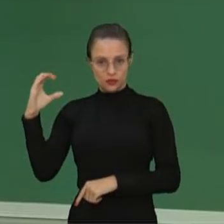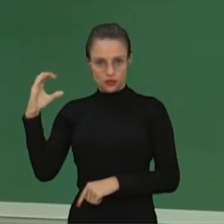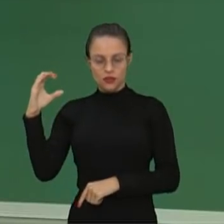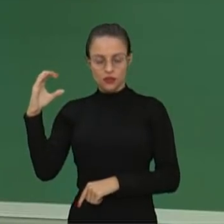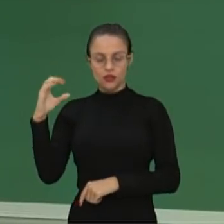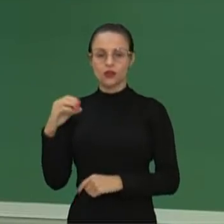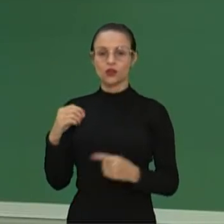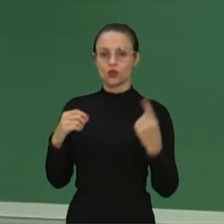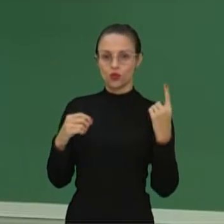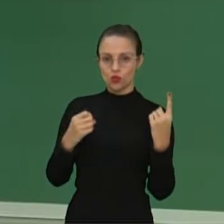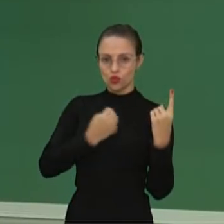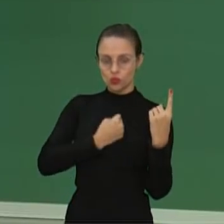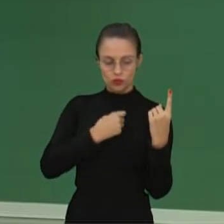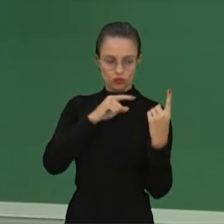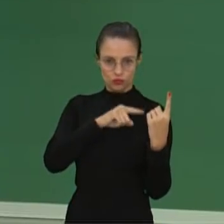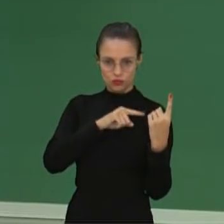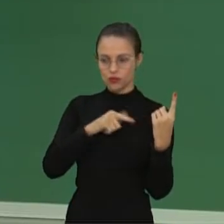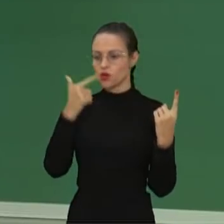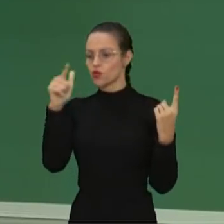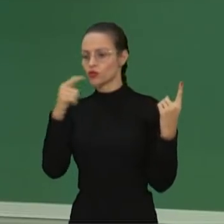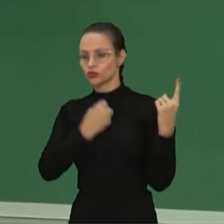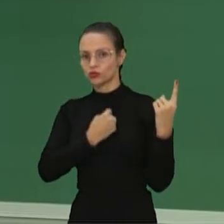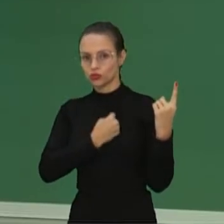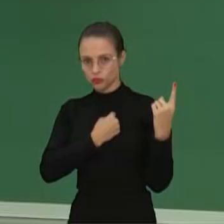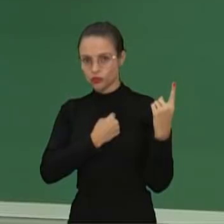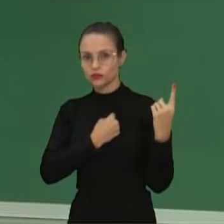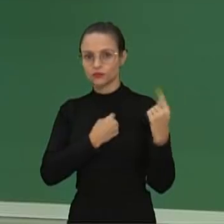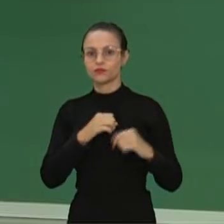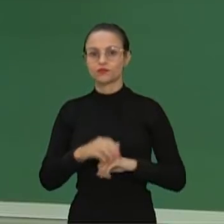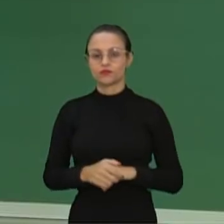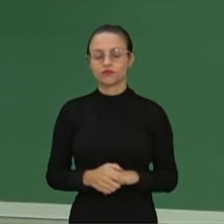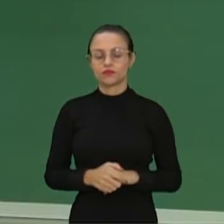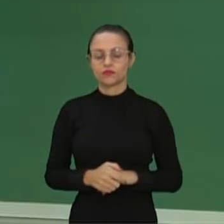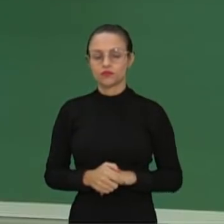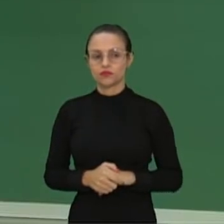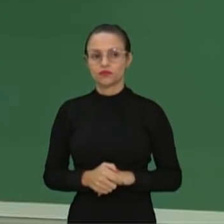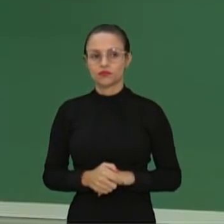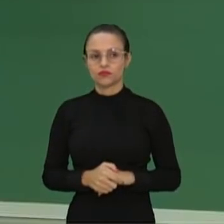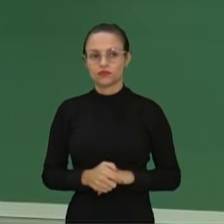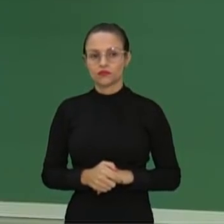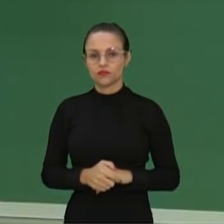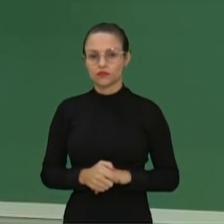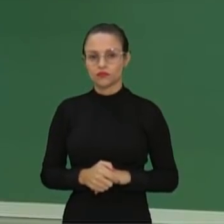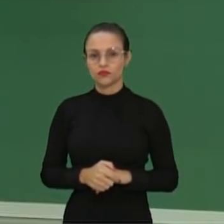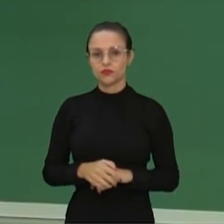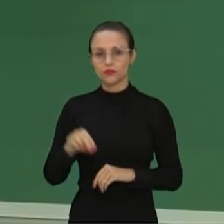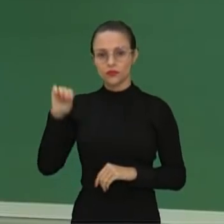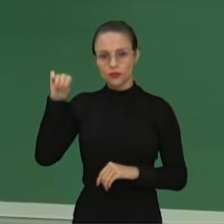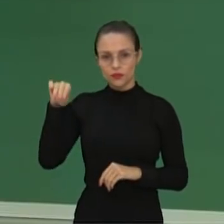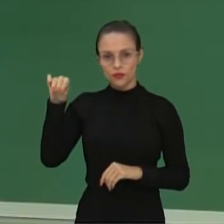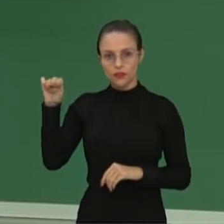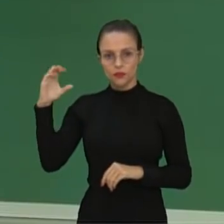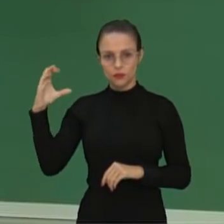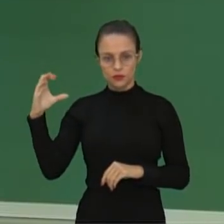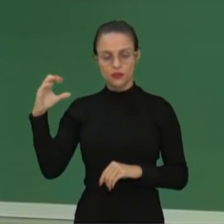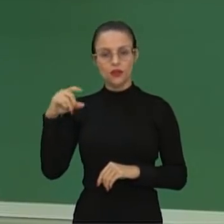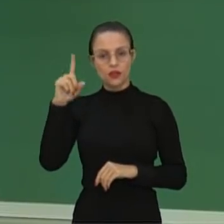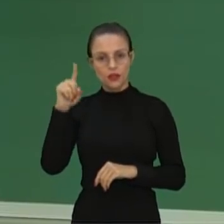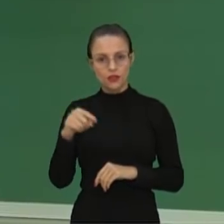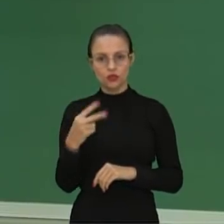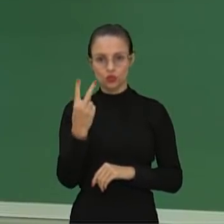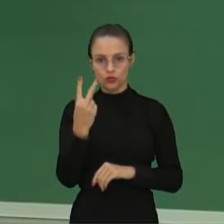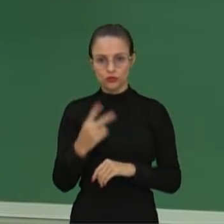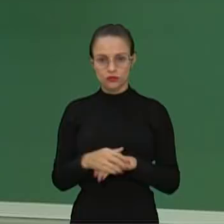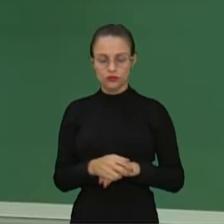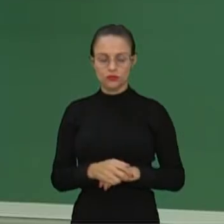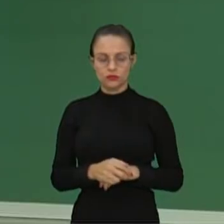comum entre o número 1 e outro número, né? Então, vamos lá, o mínimo múltiplo comum é